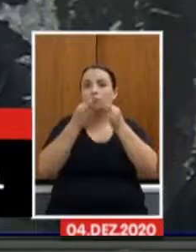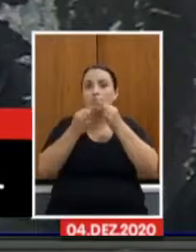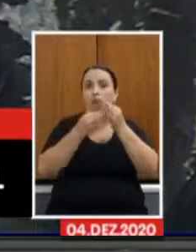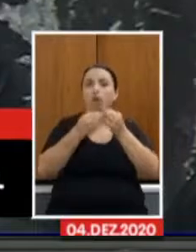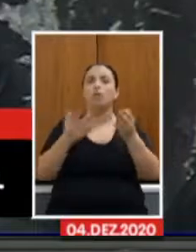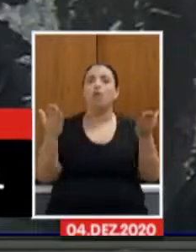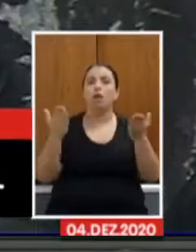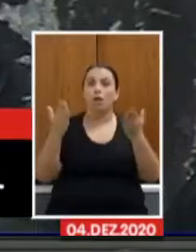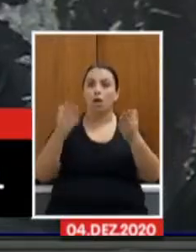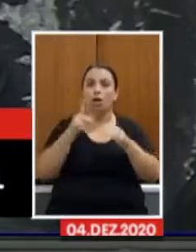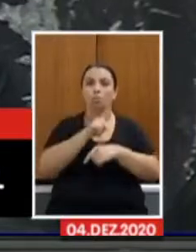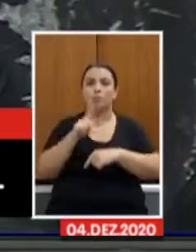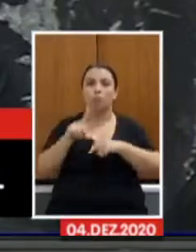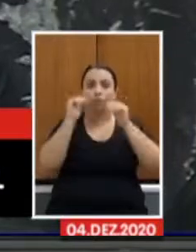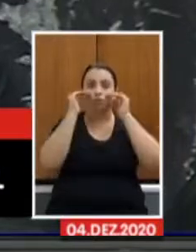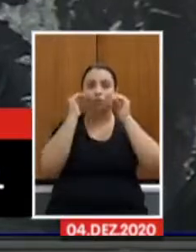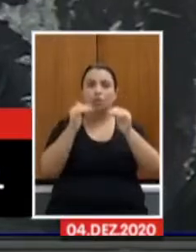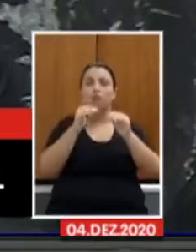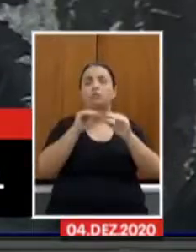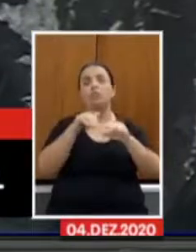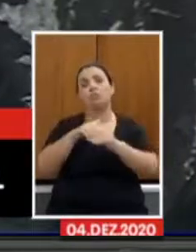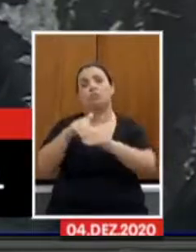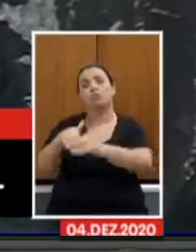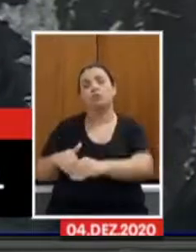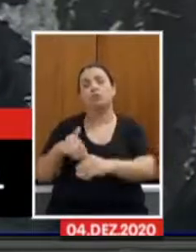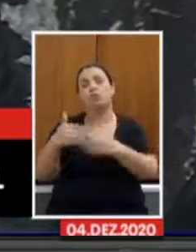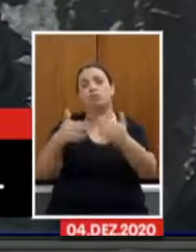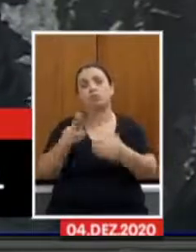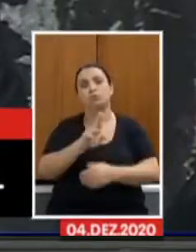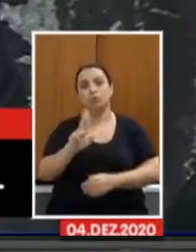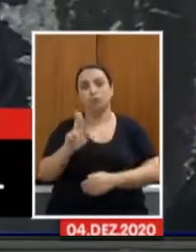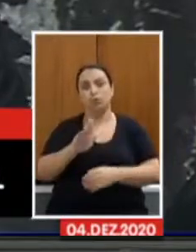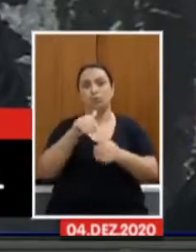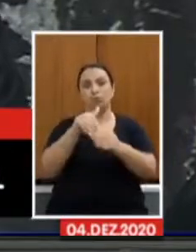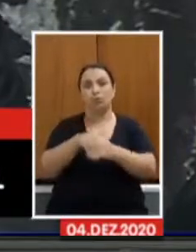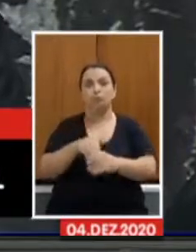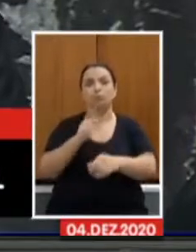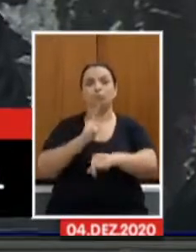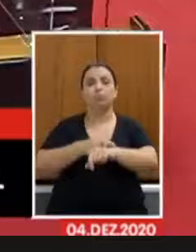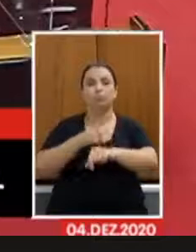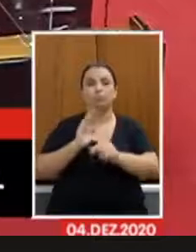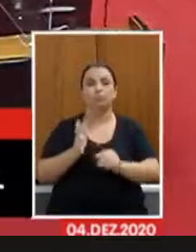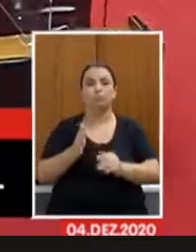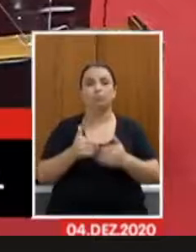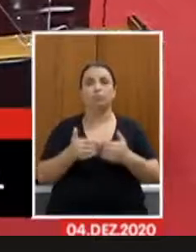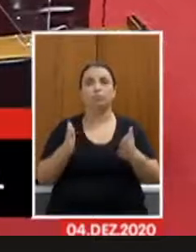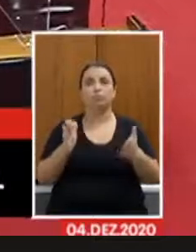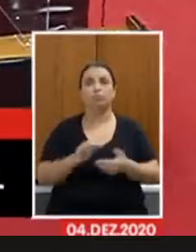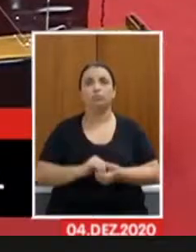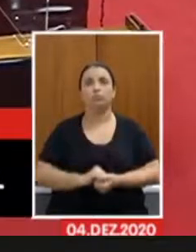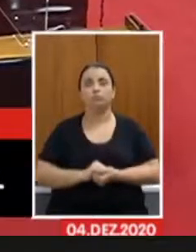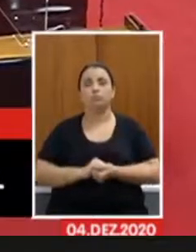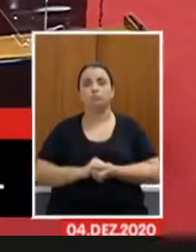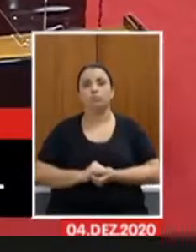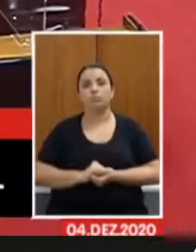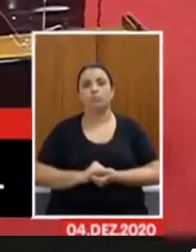submeter a matéria à votação pelo processo nominal. Em votação, parecer. Em votação.